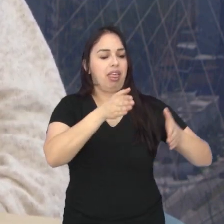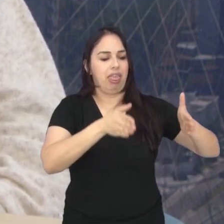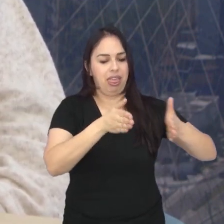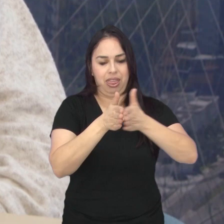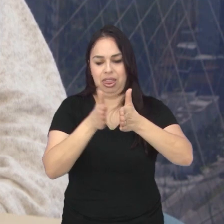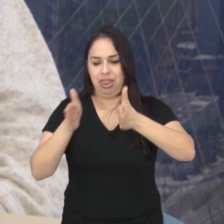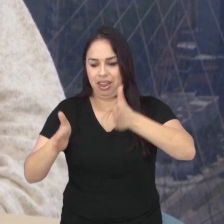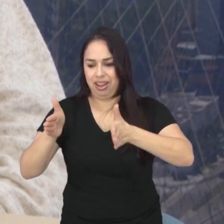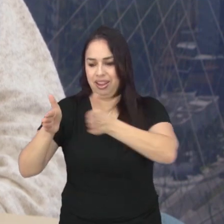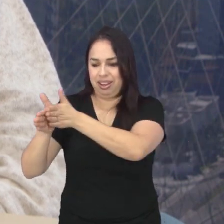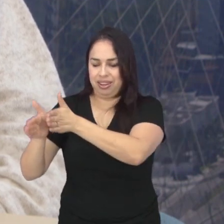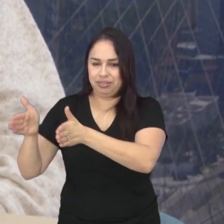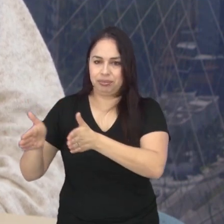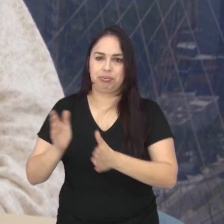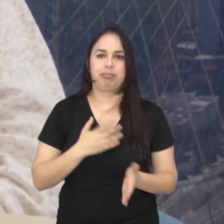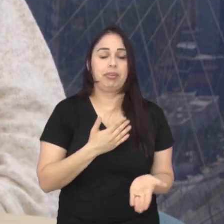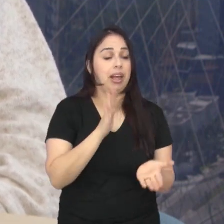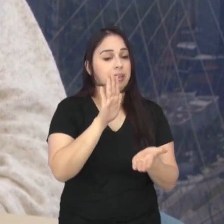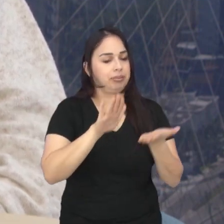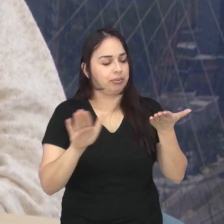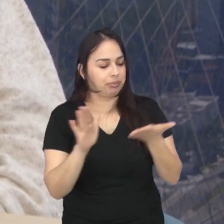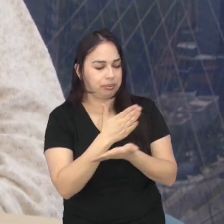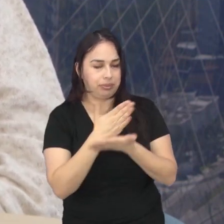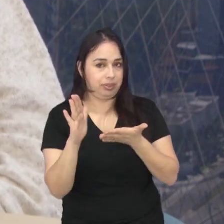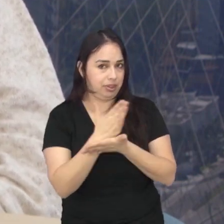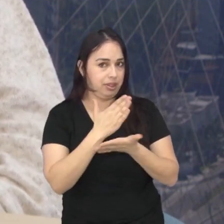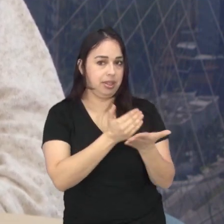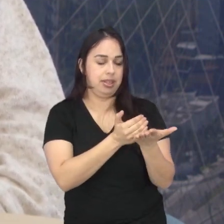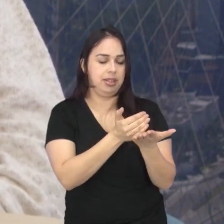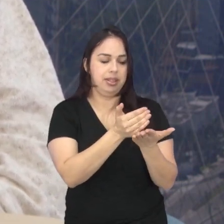observa é que às vezes começa com